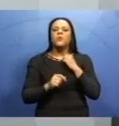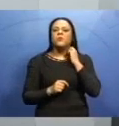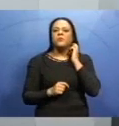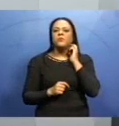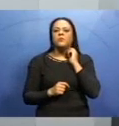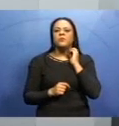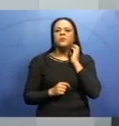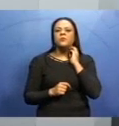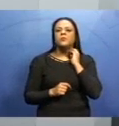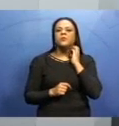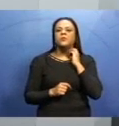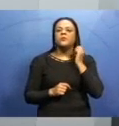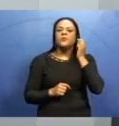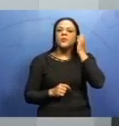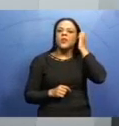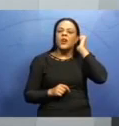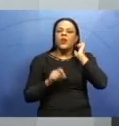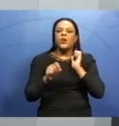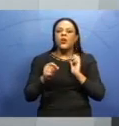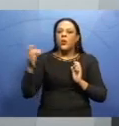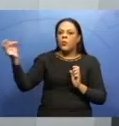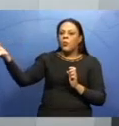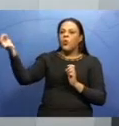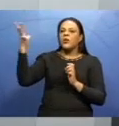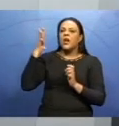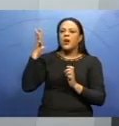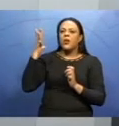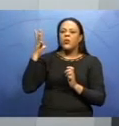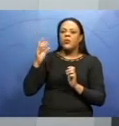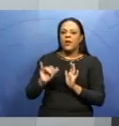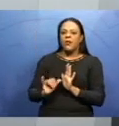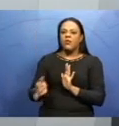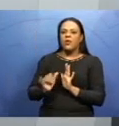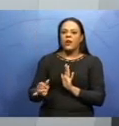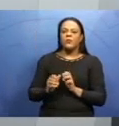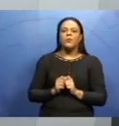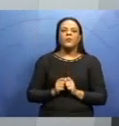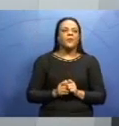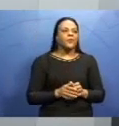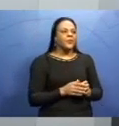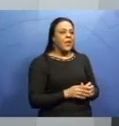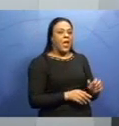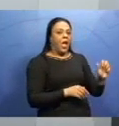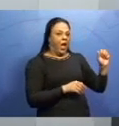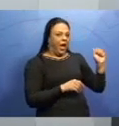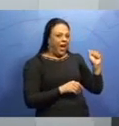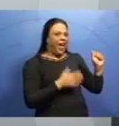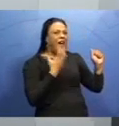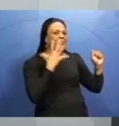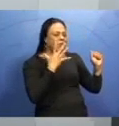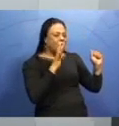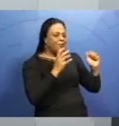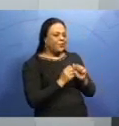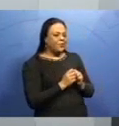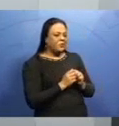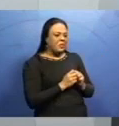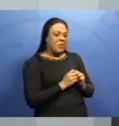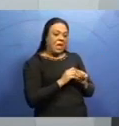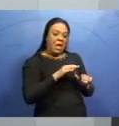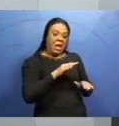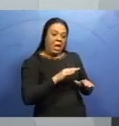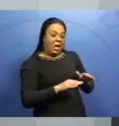que nós trocaríamos aquela moral da fábula? Isso, muito bem. Nem sempre um